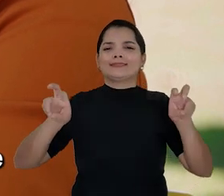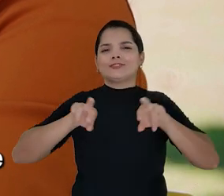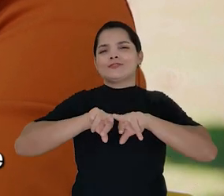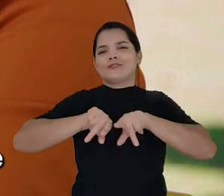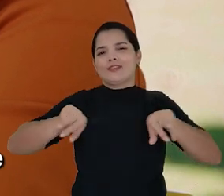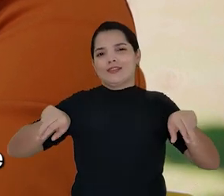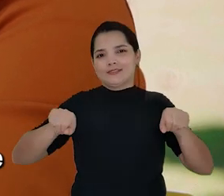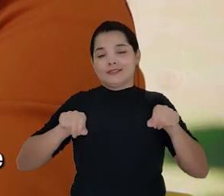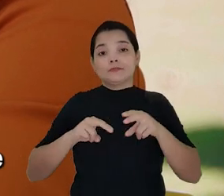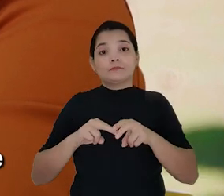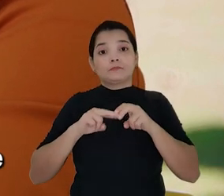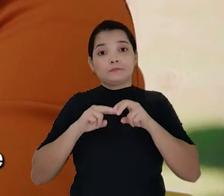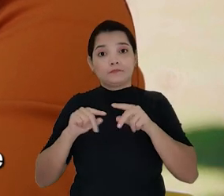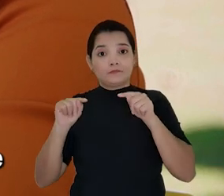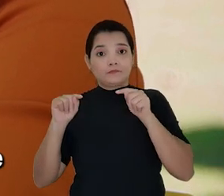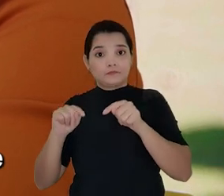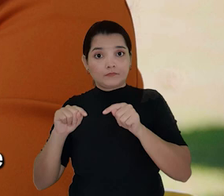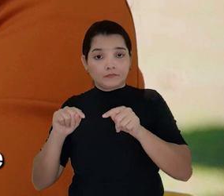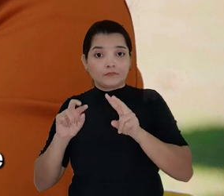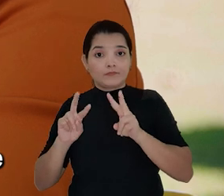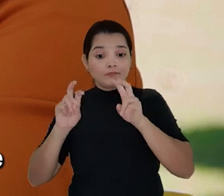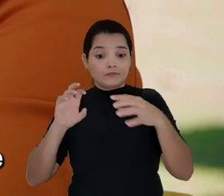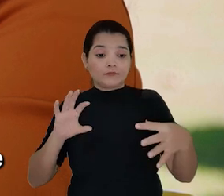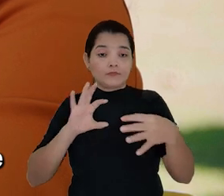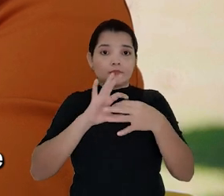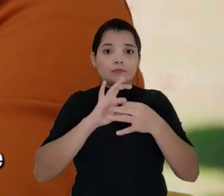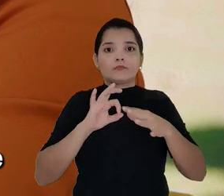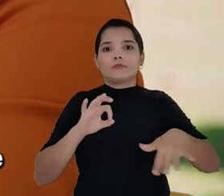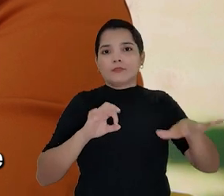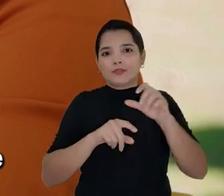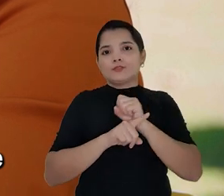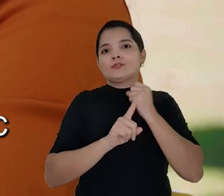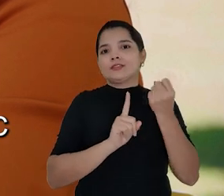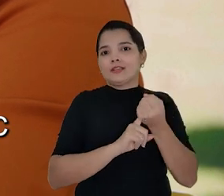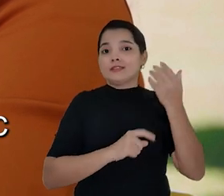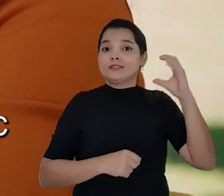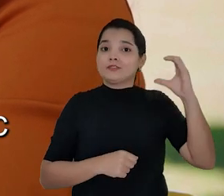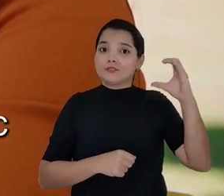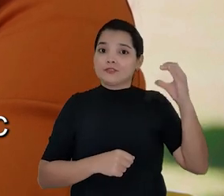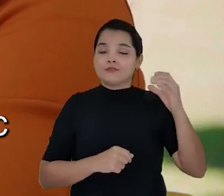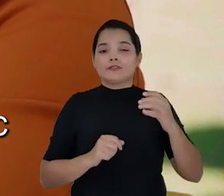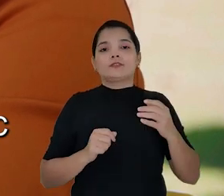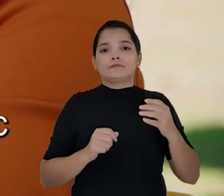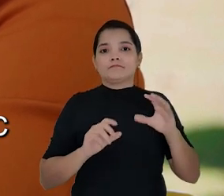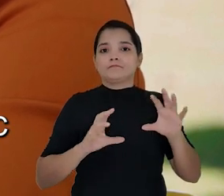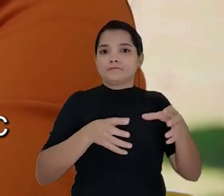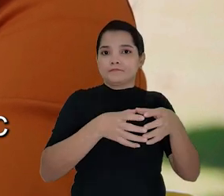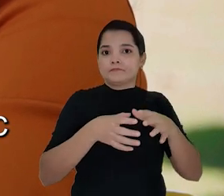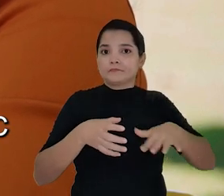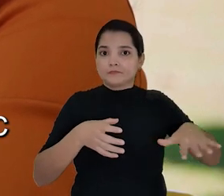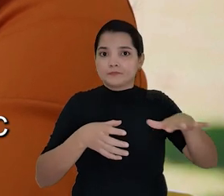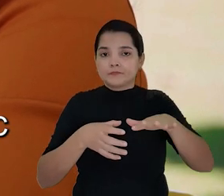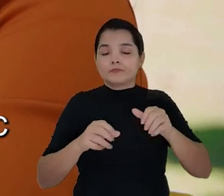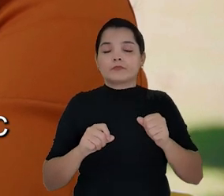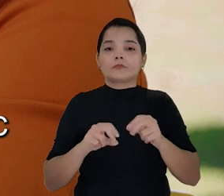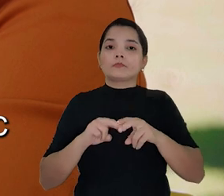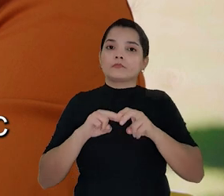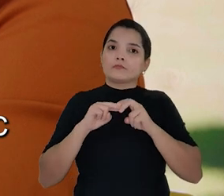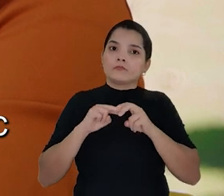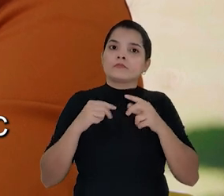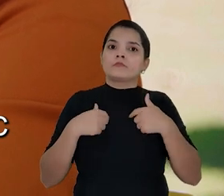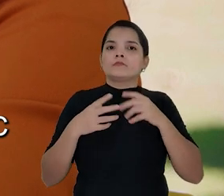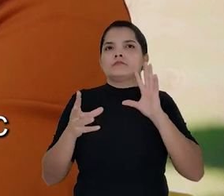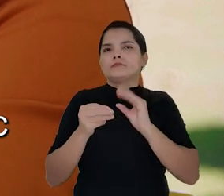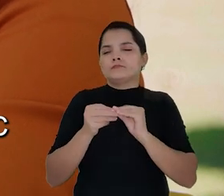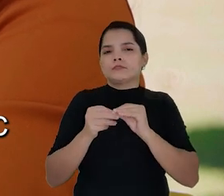e essa pauta ela é trabalhada com a comunidade né com a sociedade científica organizada então eu diria que a